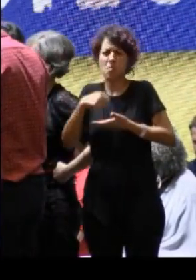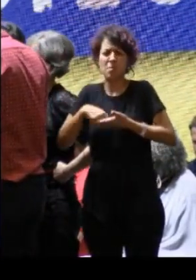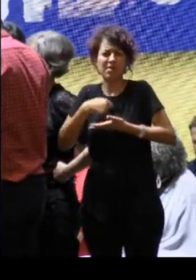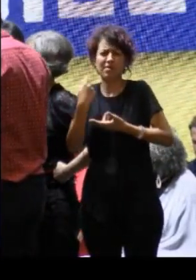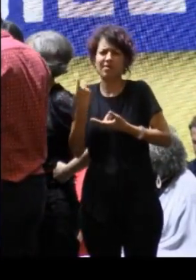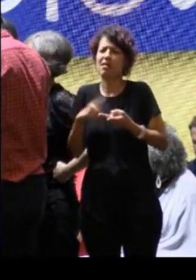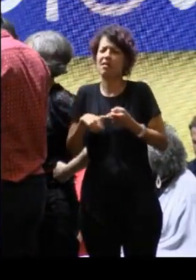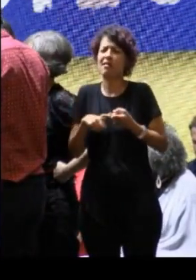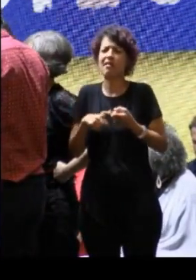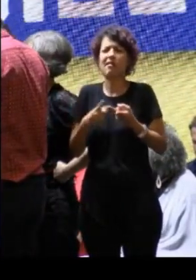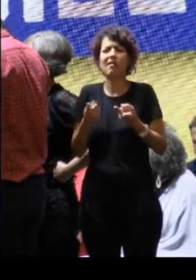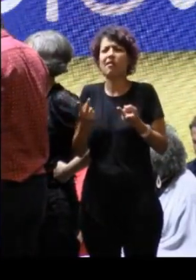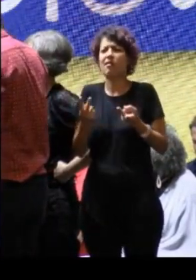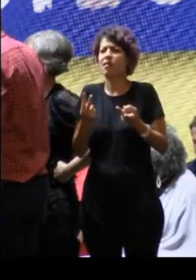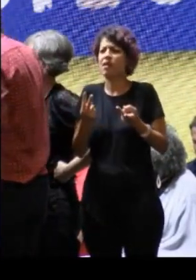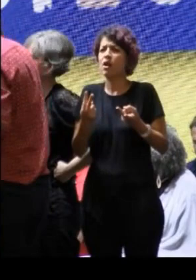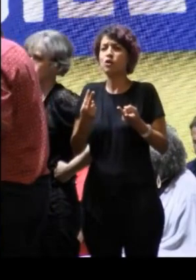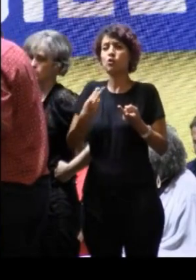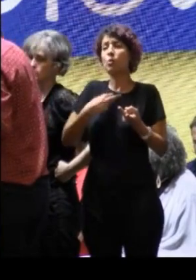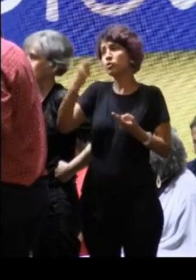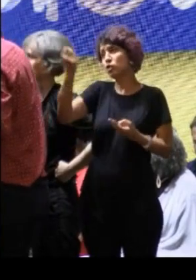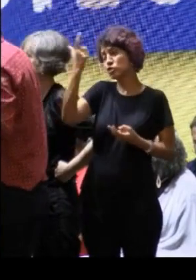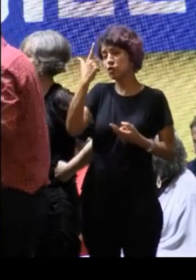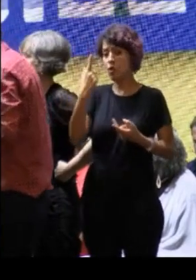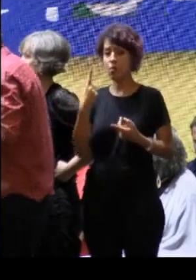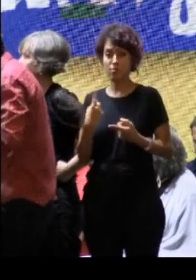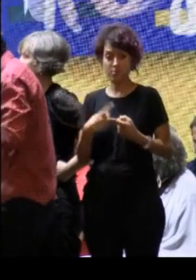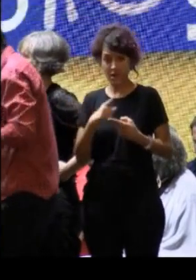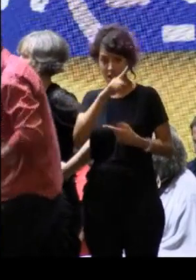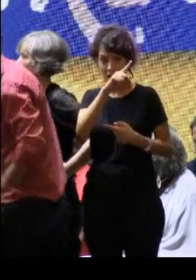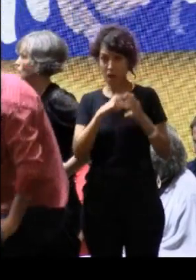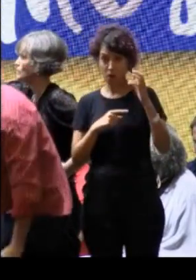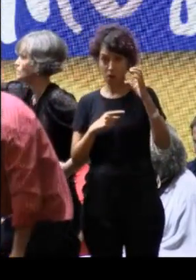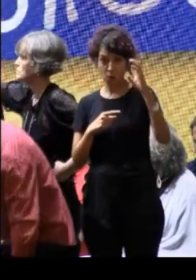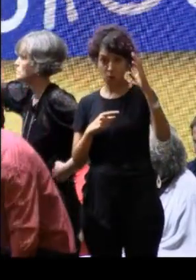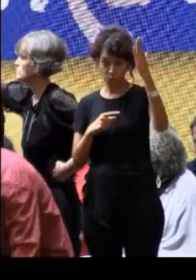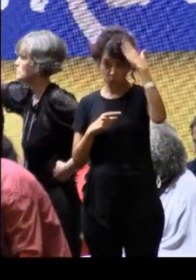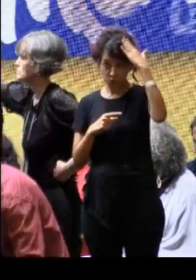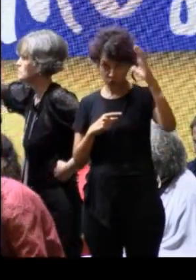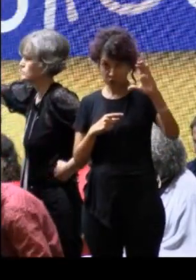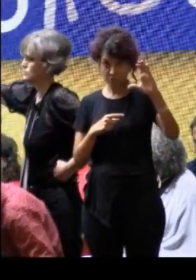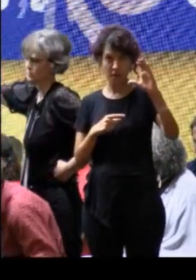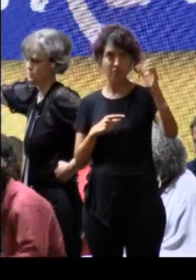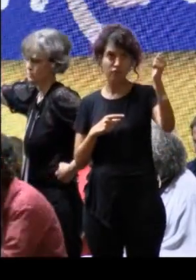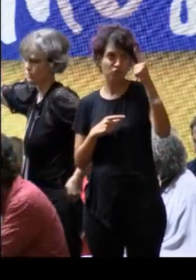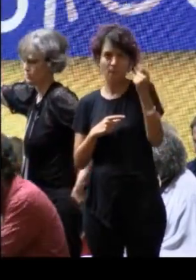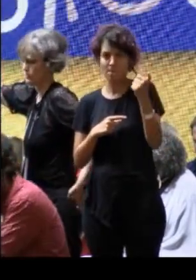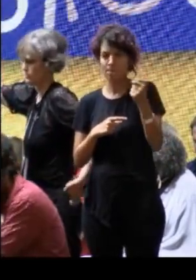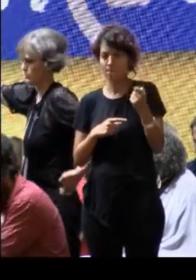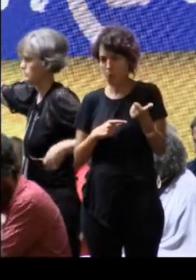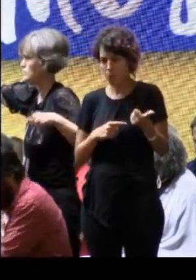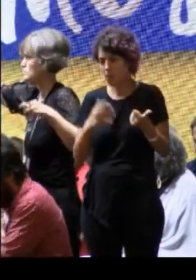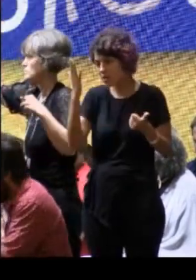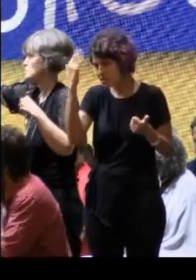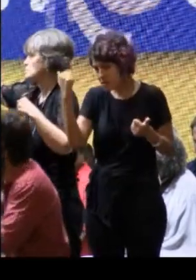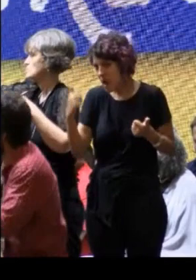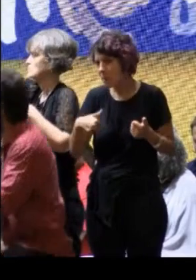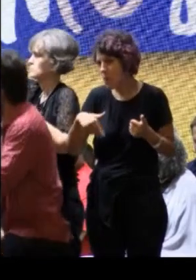seja não poder ir tomar banho de sol, porque ali em Curitiba não faz tanto sol, sabe o que é que me